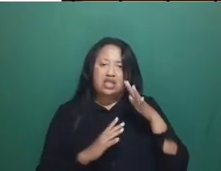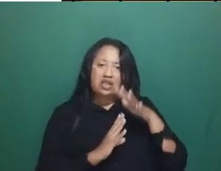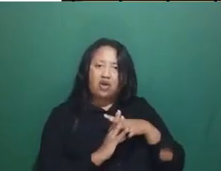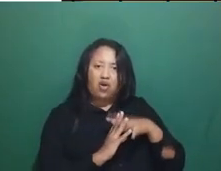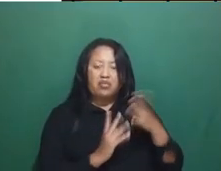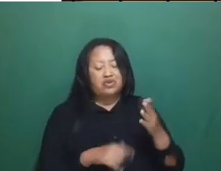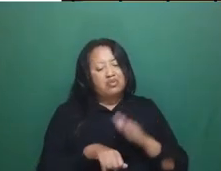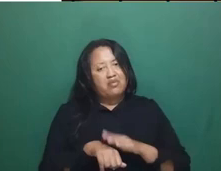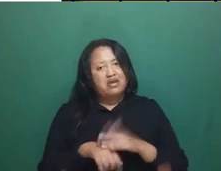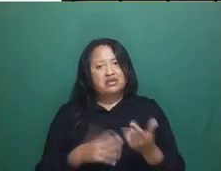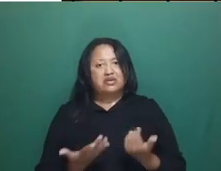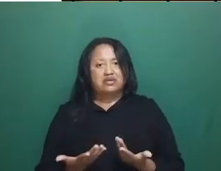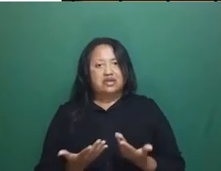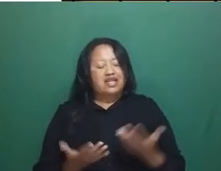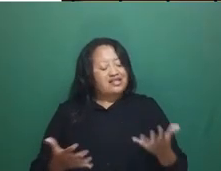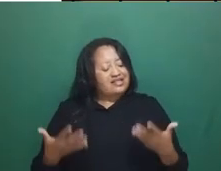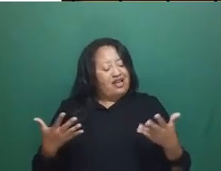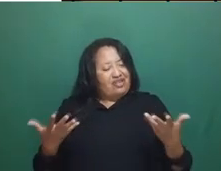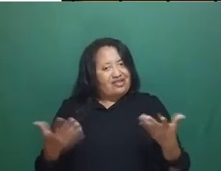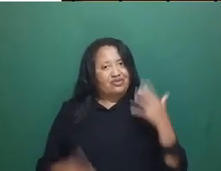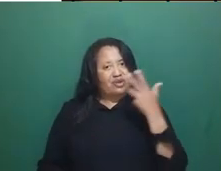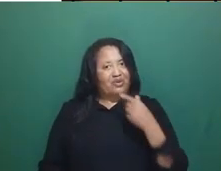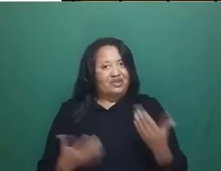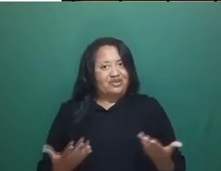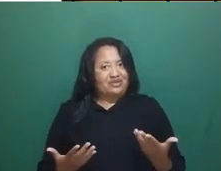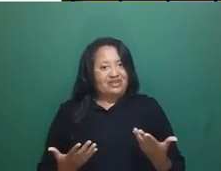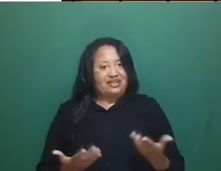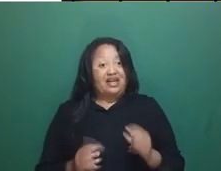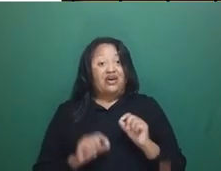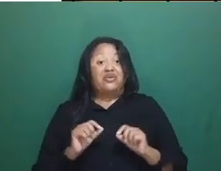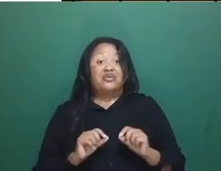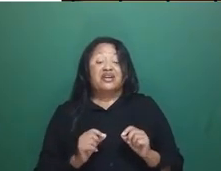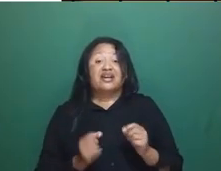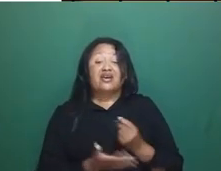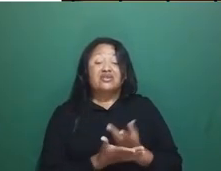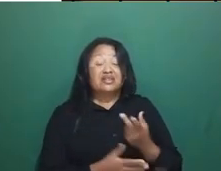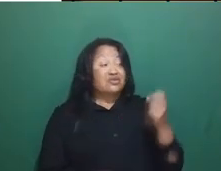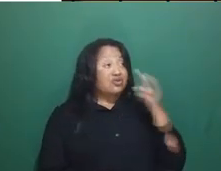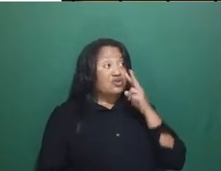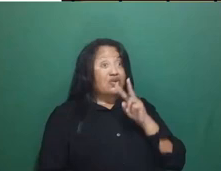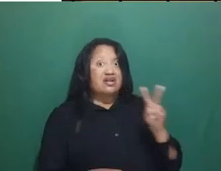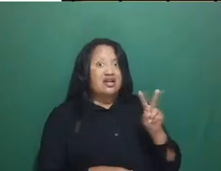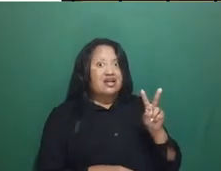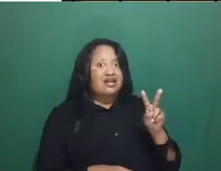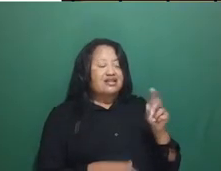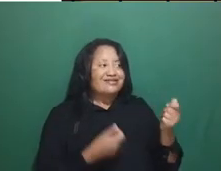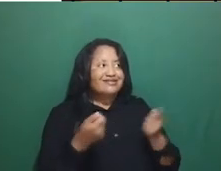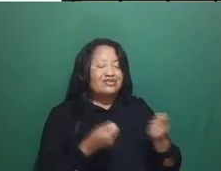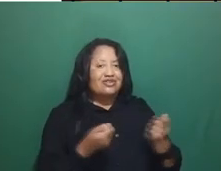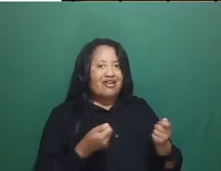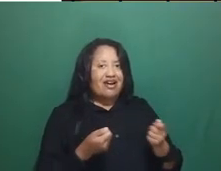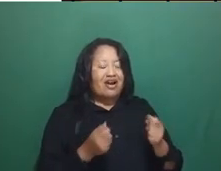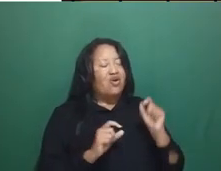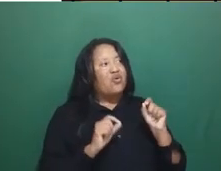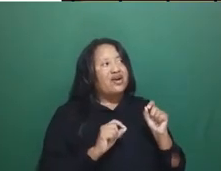do momento né e de exaltação daquilo que é bonito que acabam por disciplinar o nosso olhar ou seja até terminar aquilo que a gente precisa